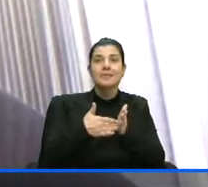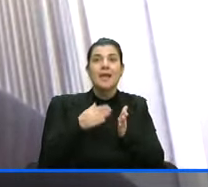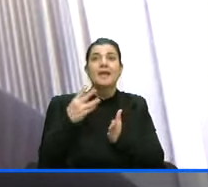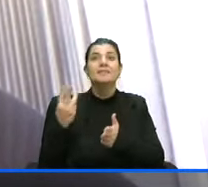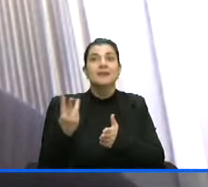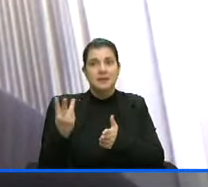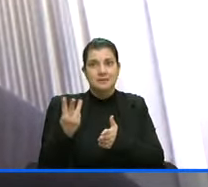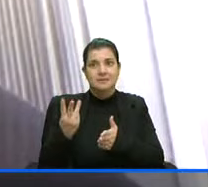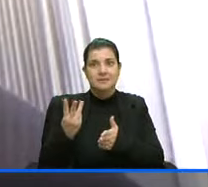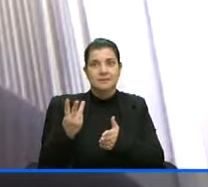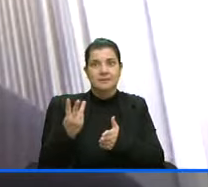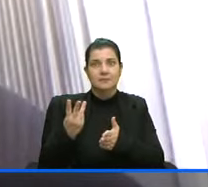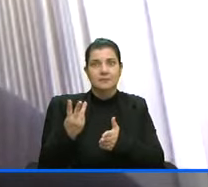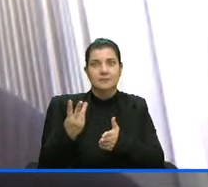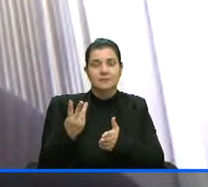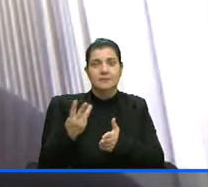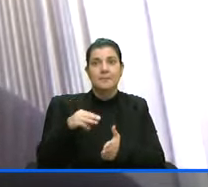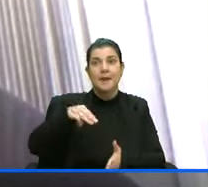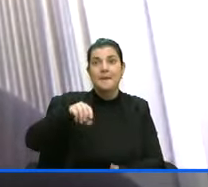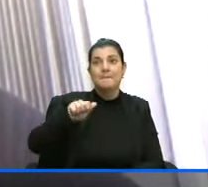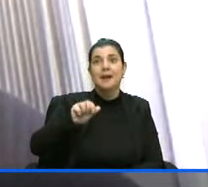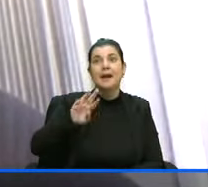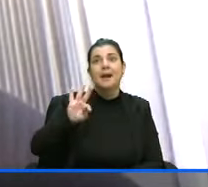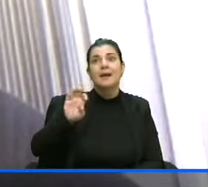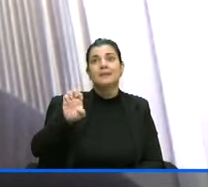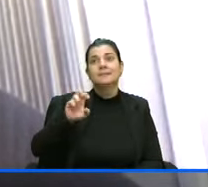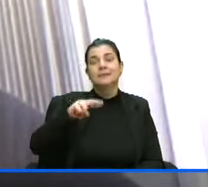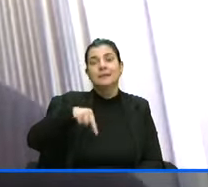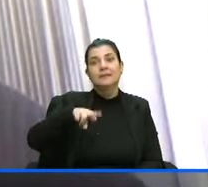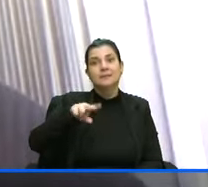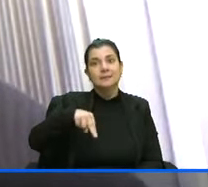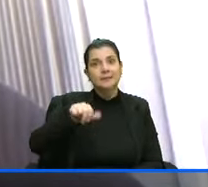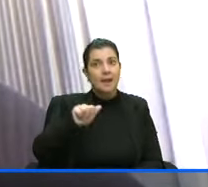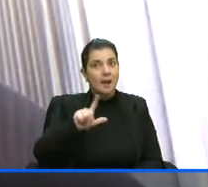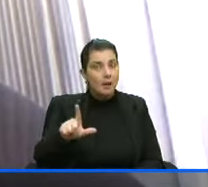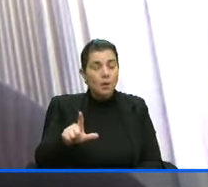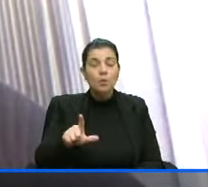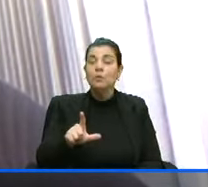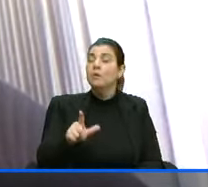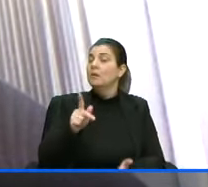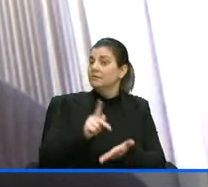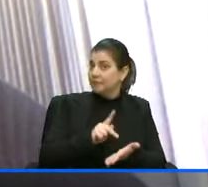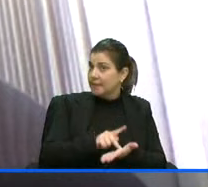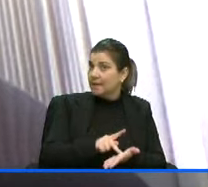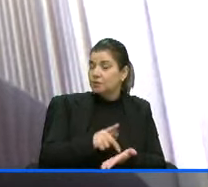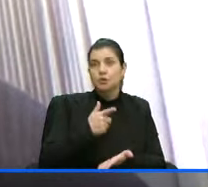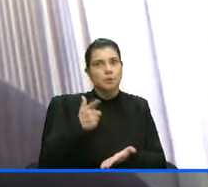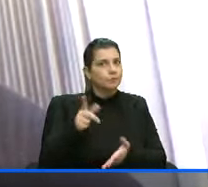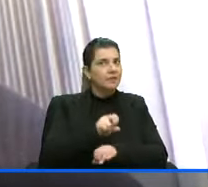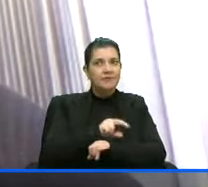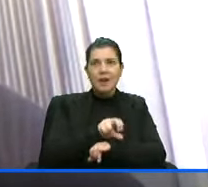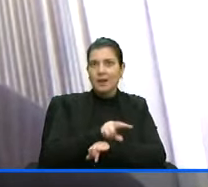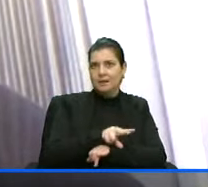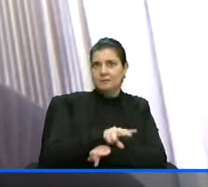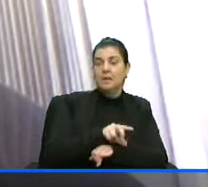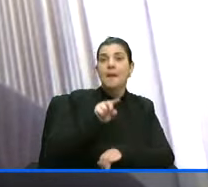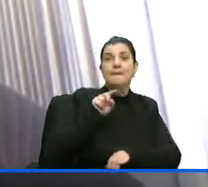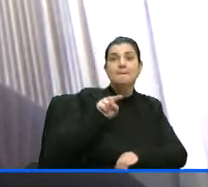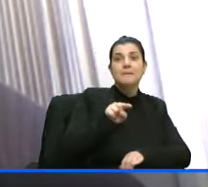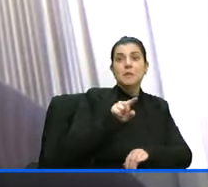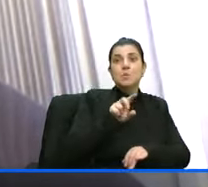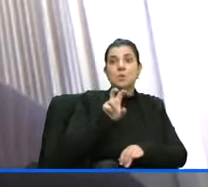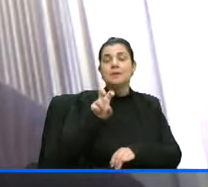maternal, nós não temos vaga. Isso sim, isso é um déficit. Então, isso é que está sendo feito o estudo. 1.500 que eu estou dizendo são